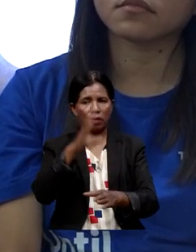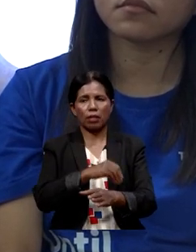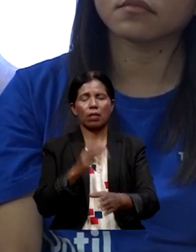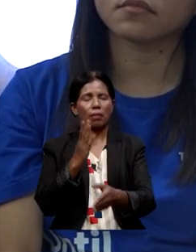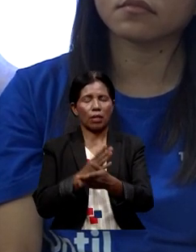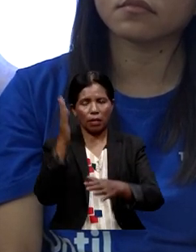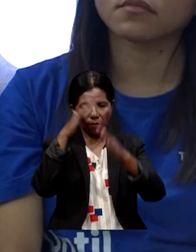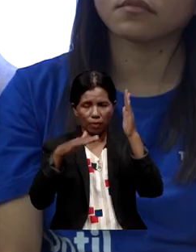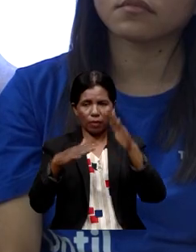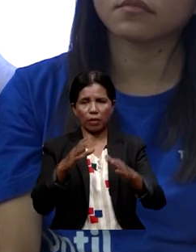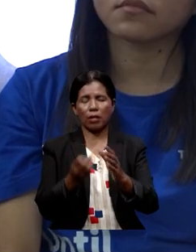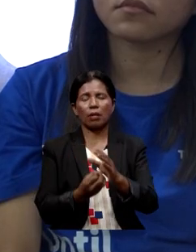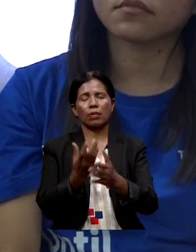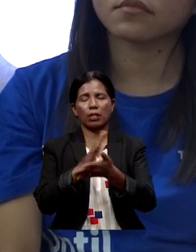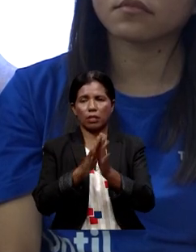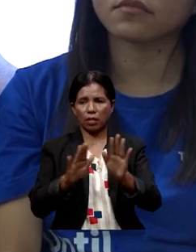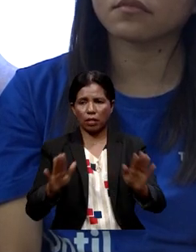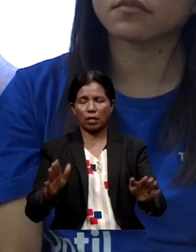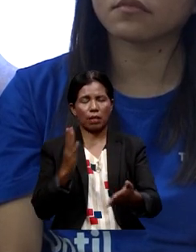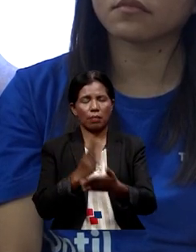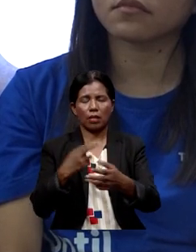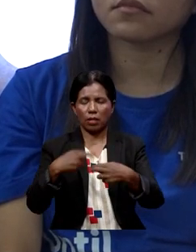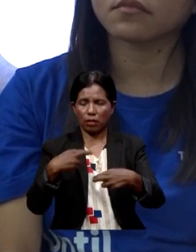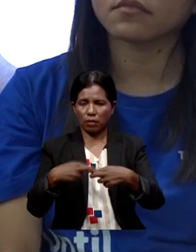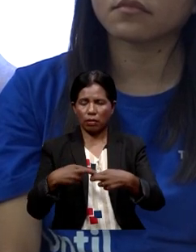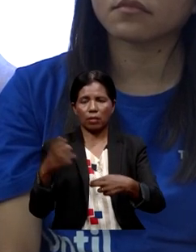conflito haburas dame e prevene risco climático.